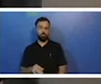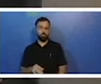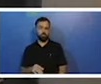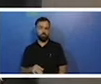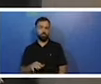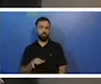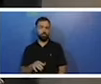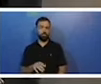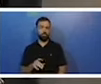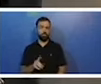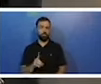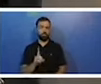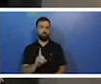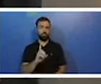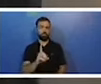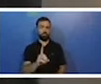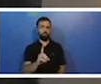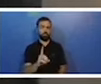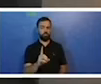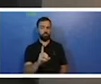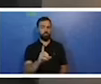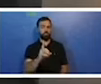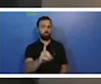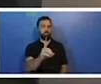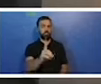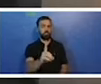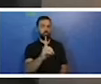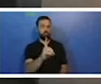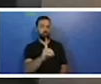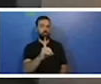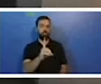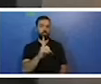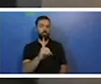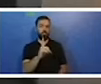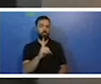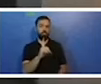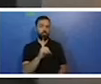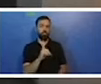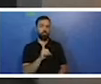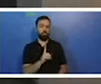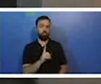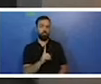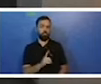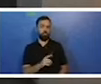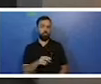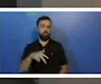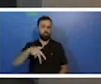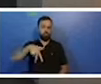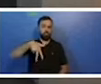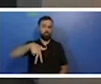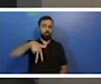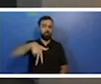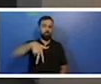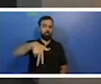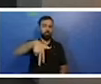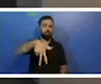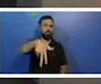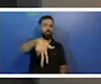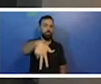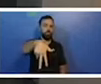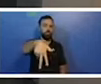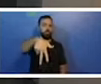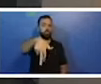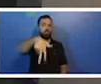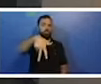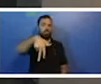pouquinho difícil mas nós vocês vão conseguir vamos lá de frente hein vamos voltar de costas ficha é difícil